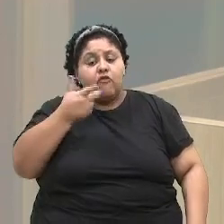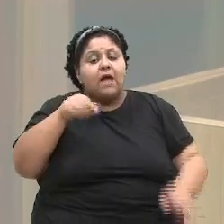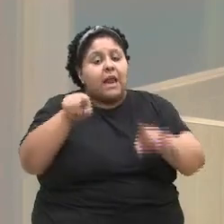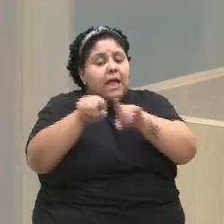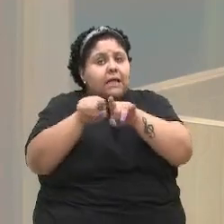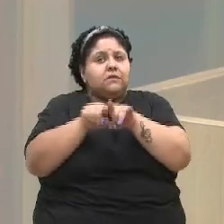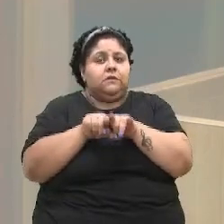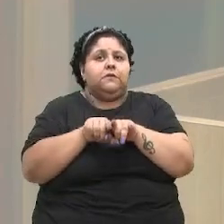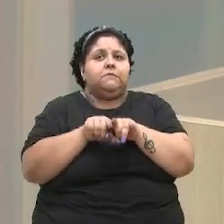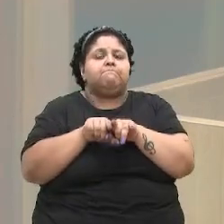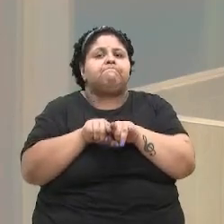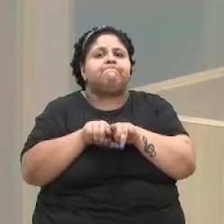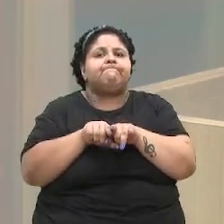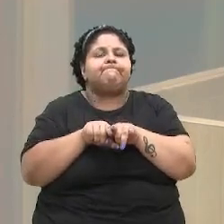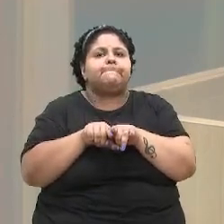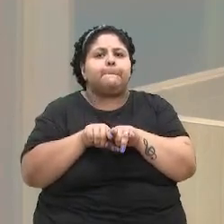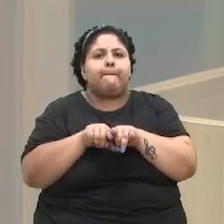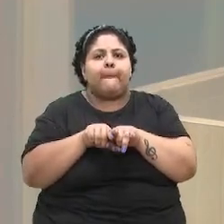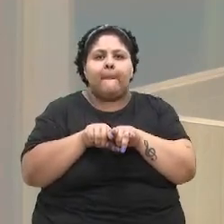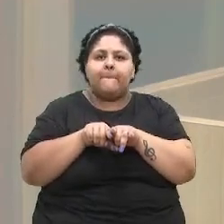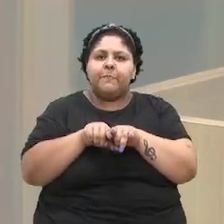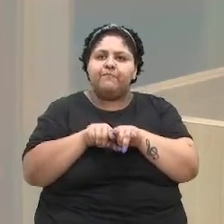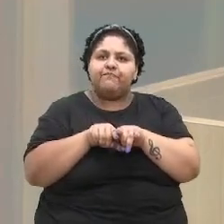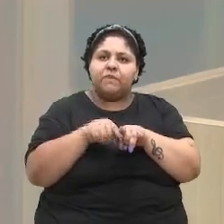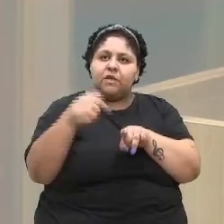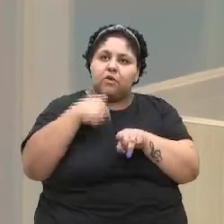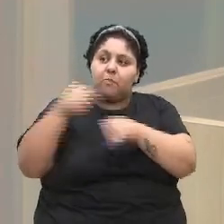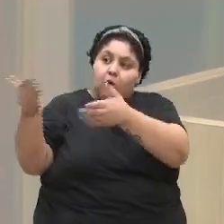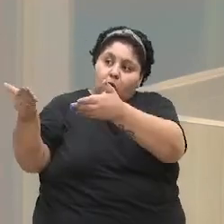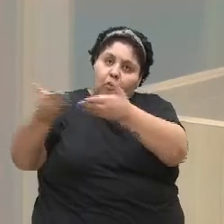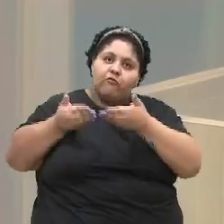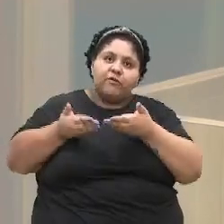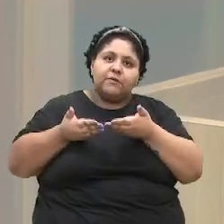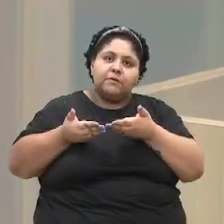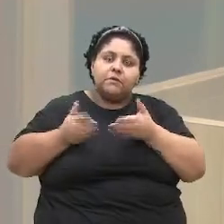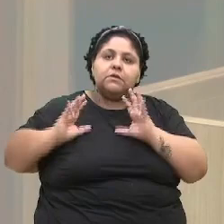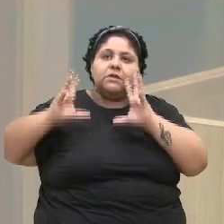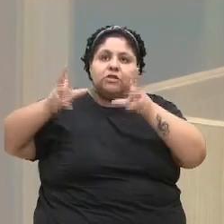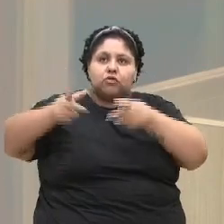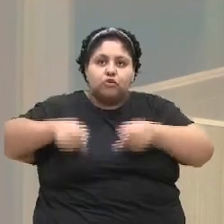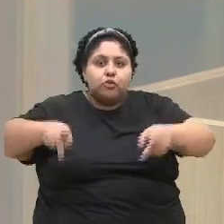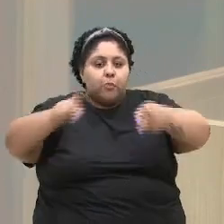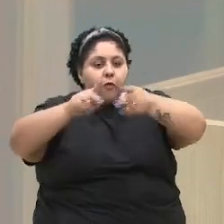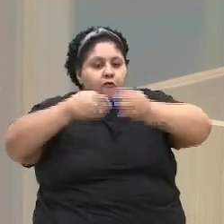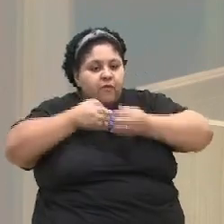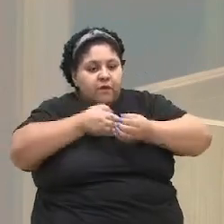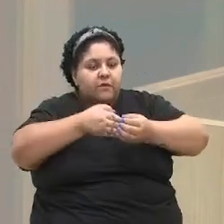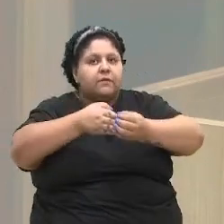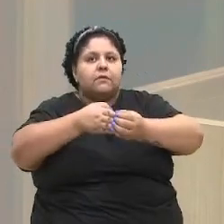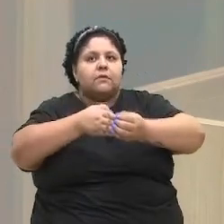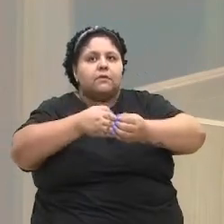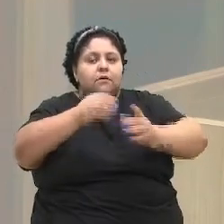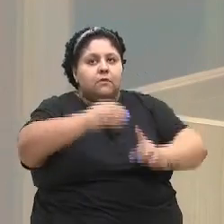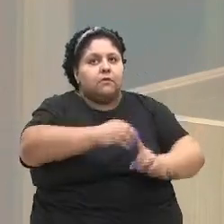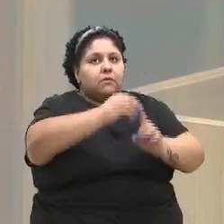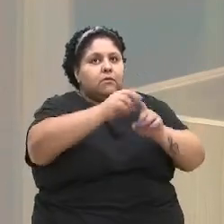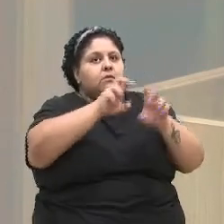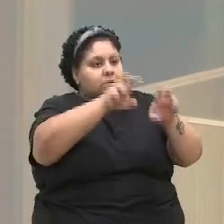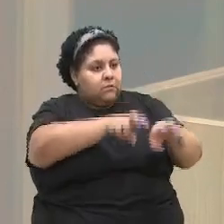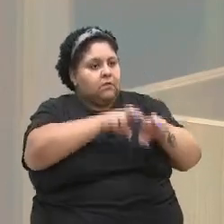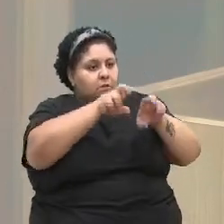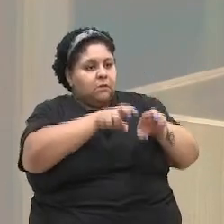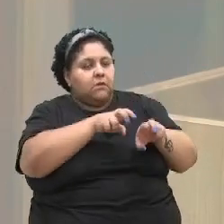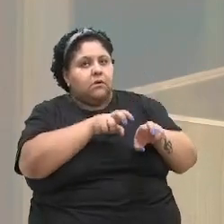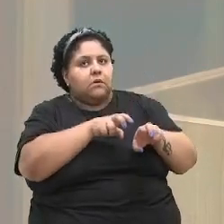aqui quero deixar aqui o meu convite a todo o povo que nos acompanha principalmente os agricultores e